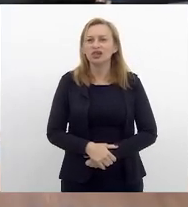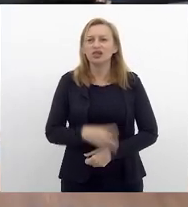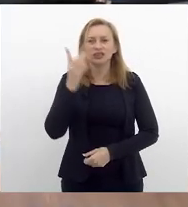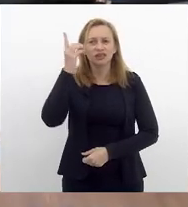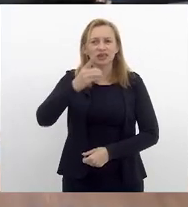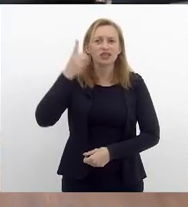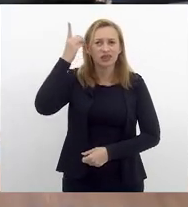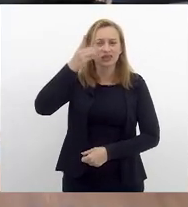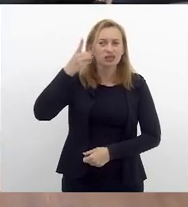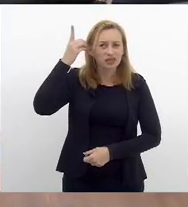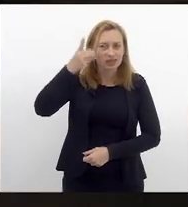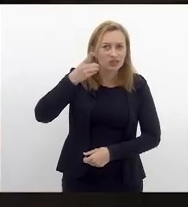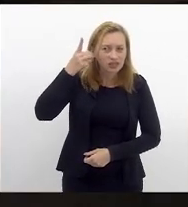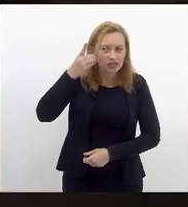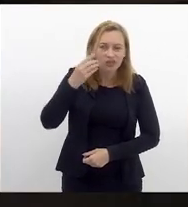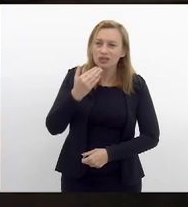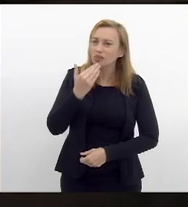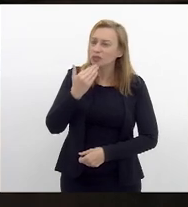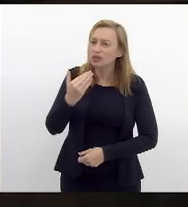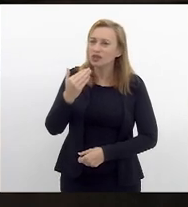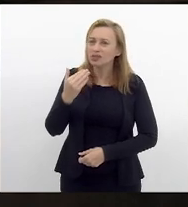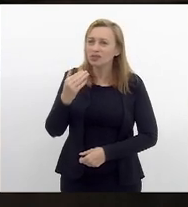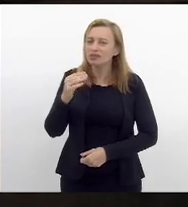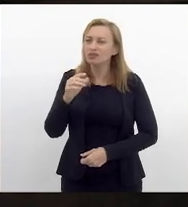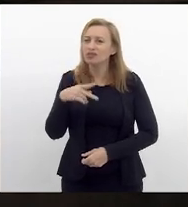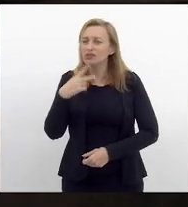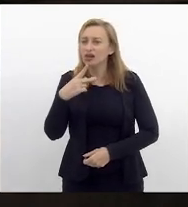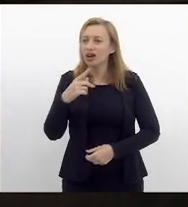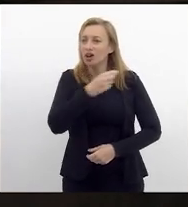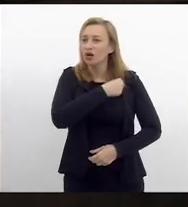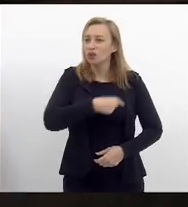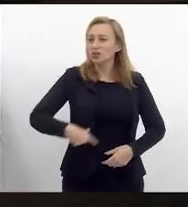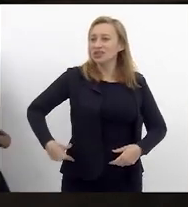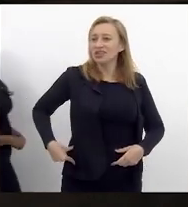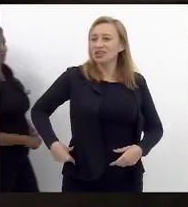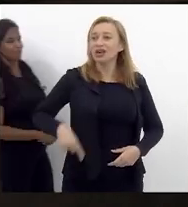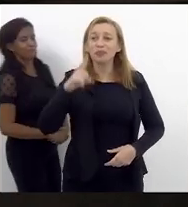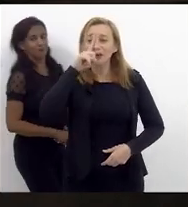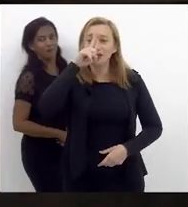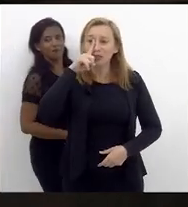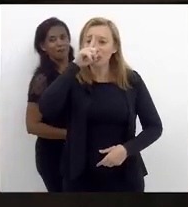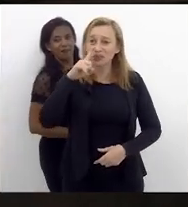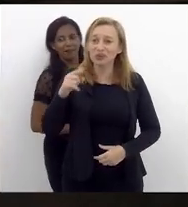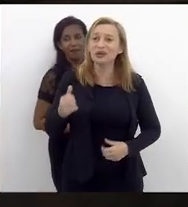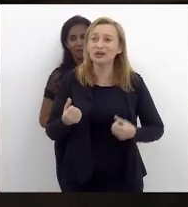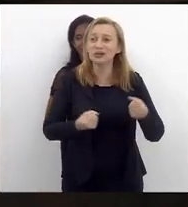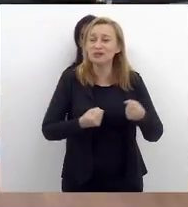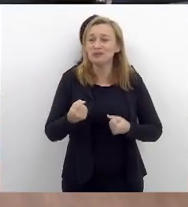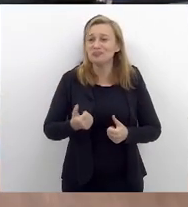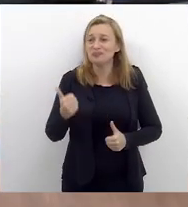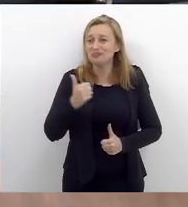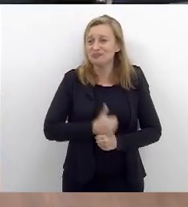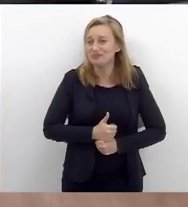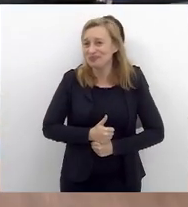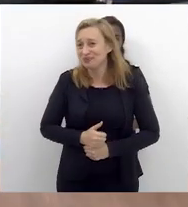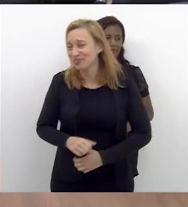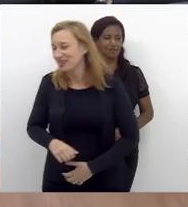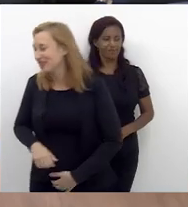Deputado, estão pedindo para Vossa Excelência colocar o cinto, que é perigoso andar sem cinto de segurança.